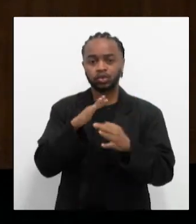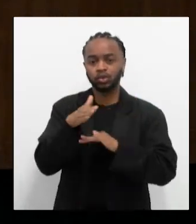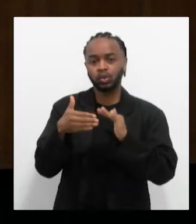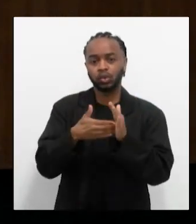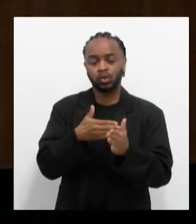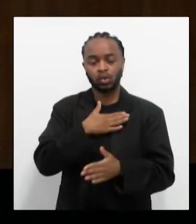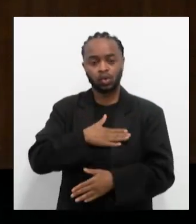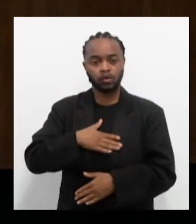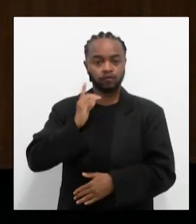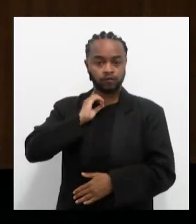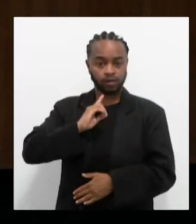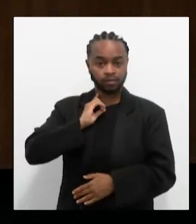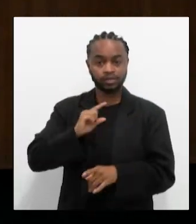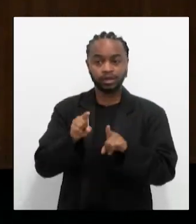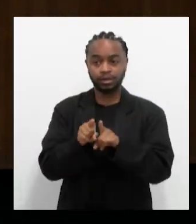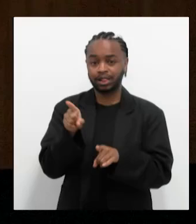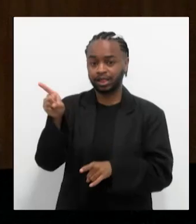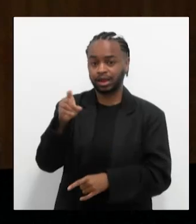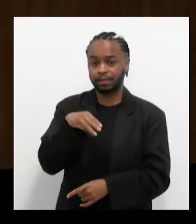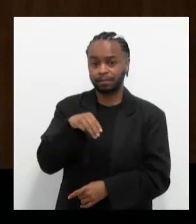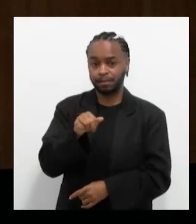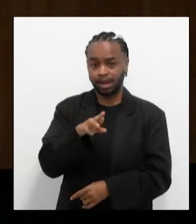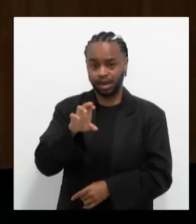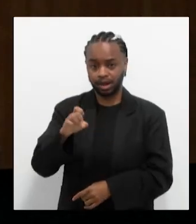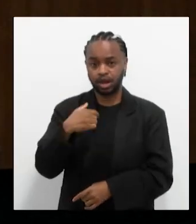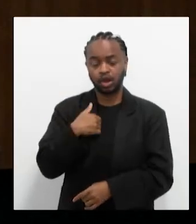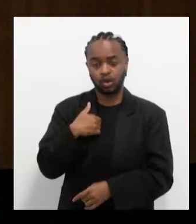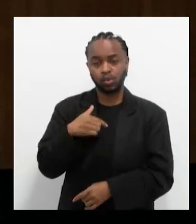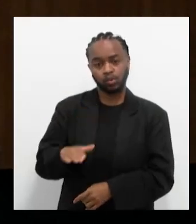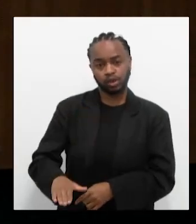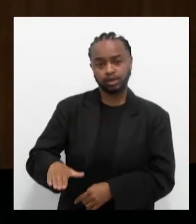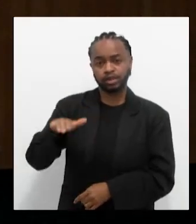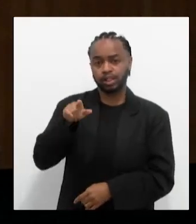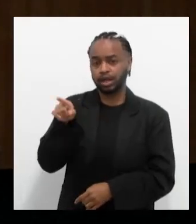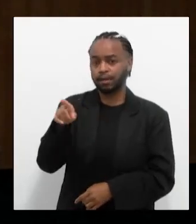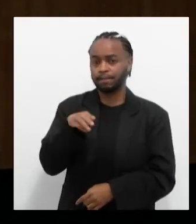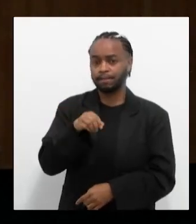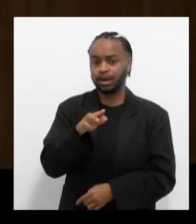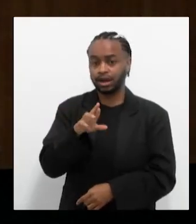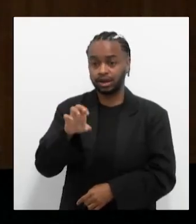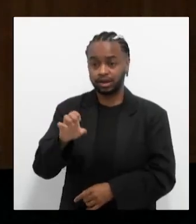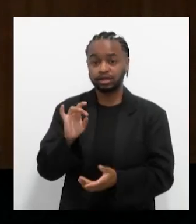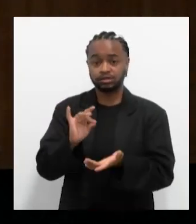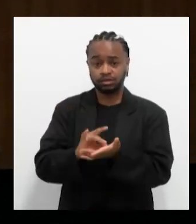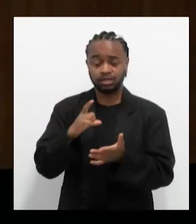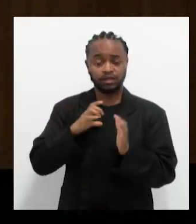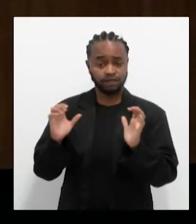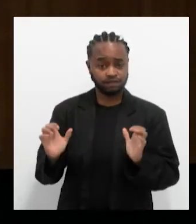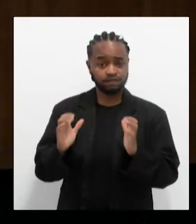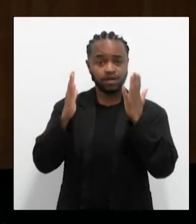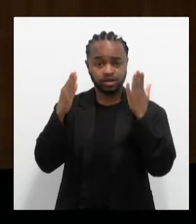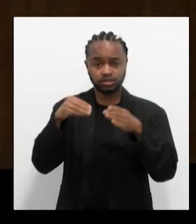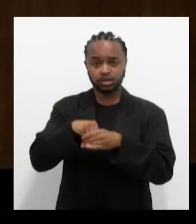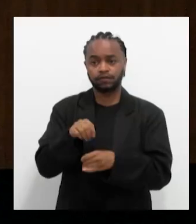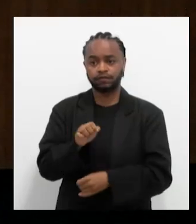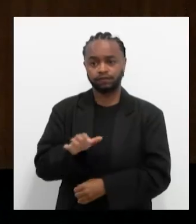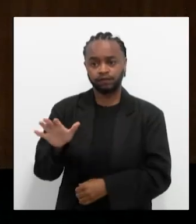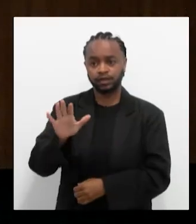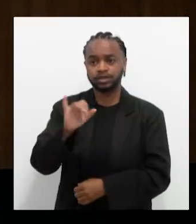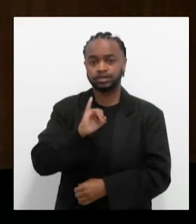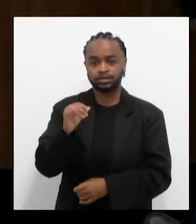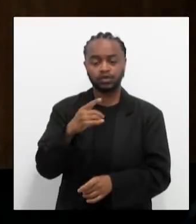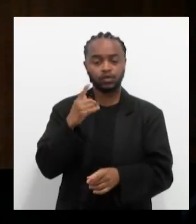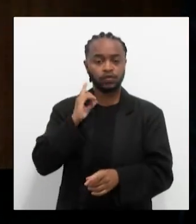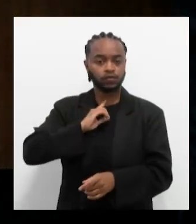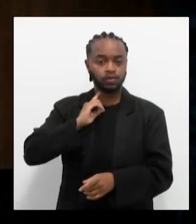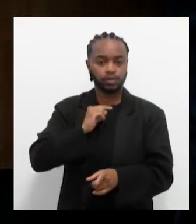Construímos, inclusive na Favela da Maré, que eu sou cria da Favela da Maré, e é literalmente festa na favela quando o Flamengo